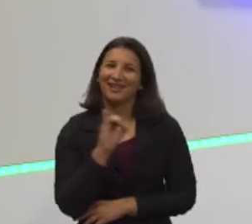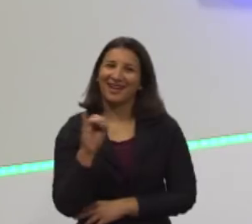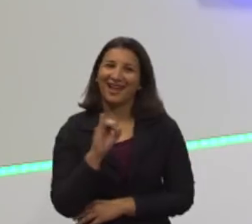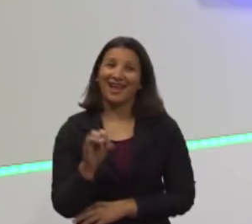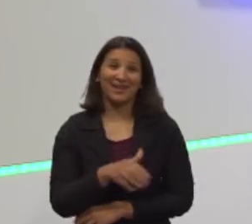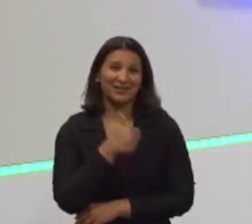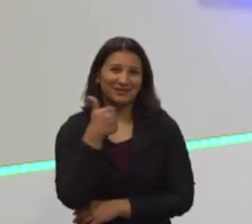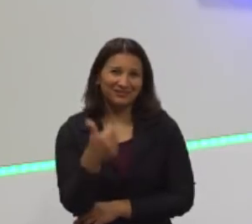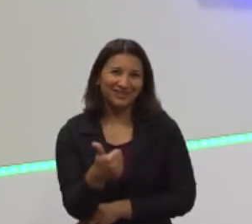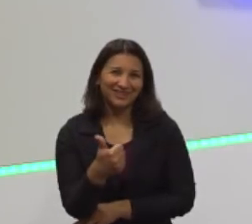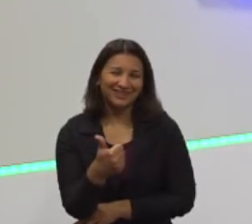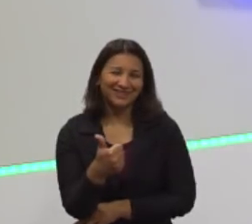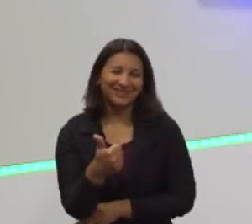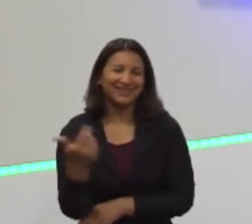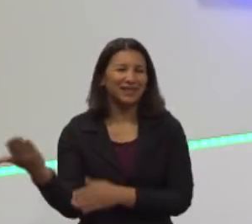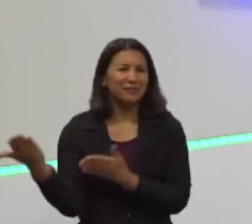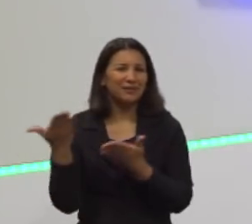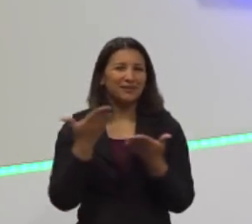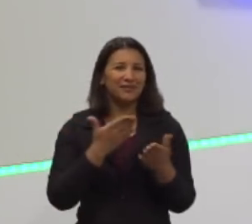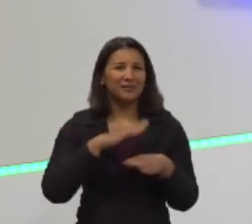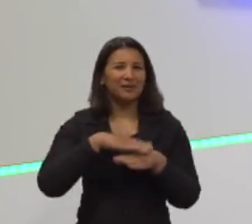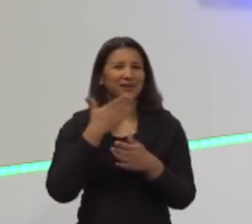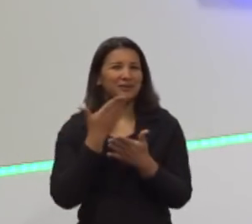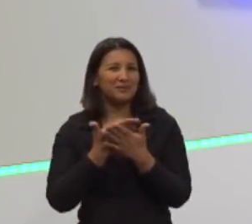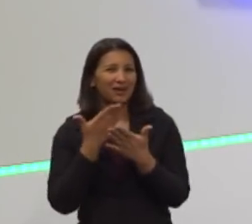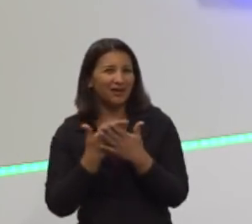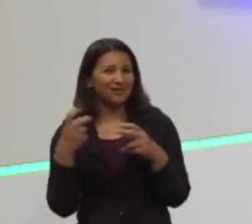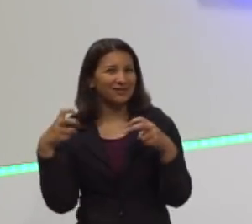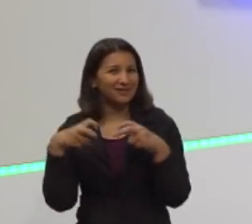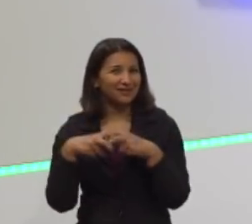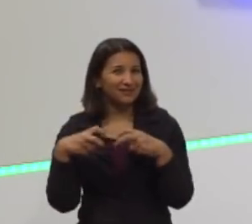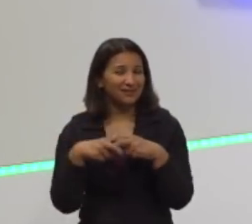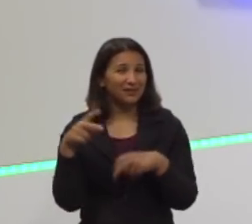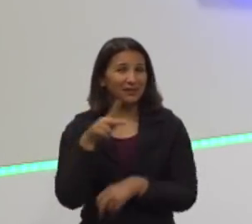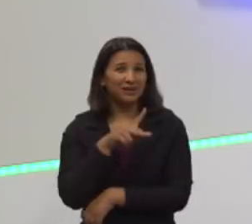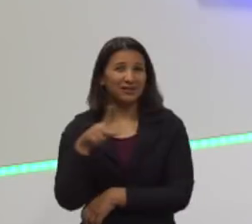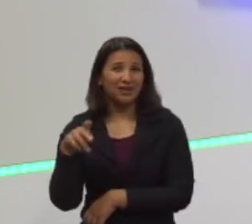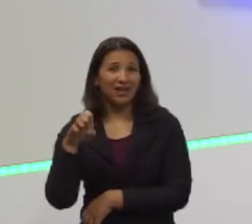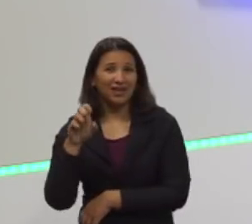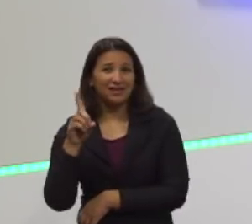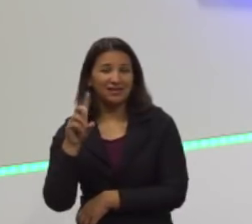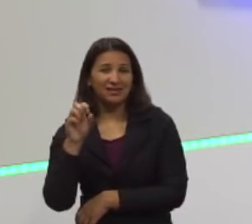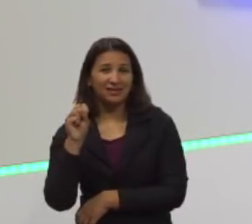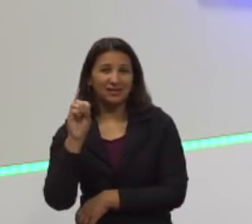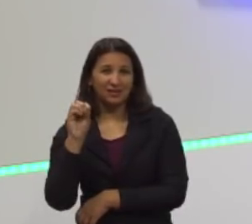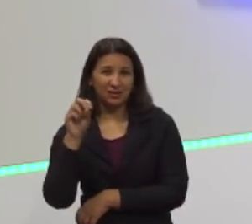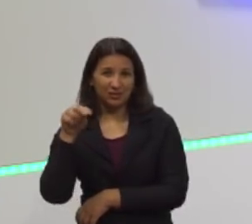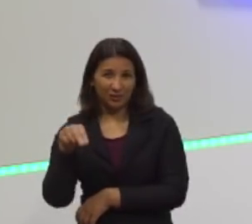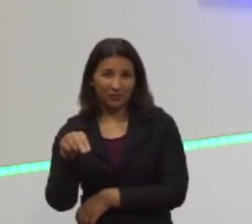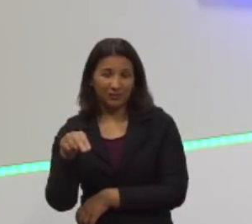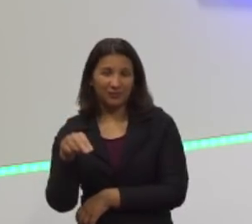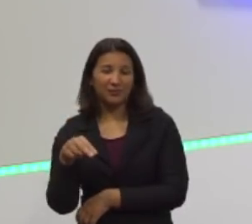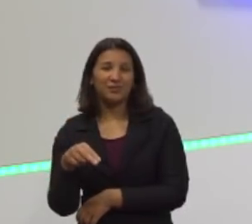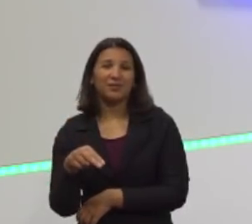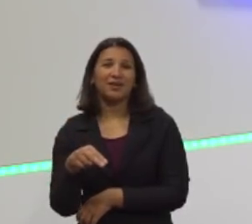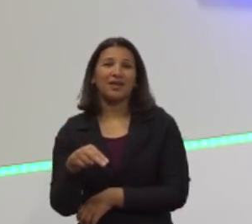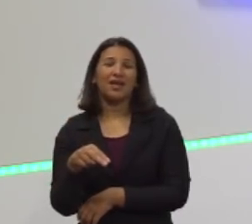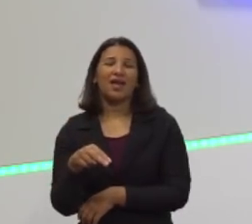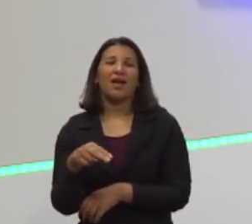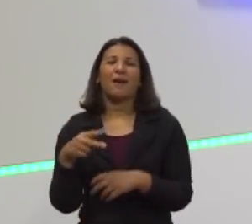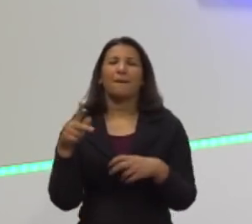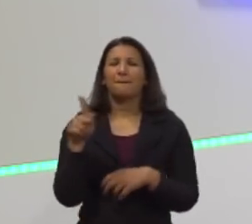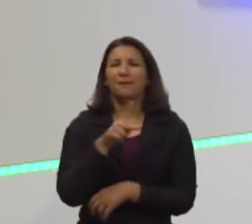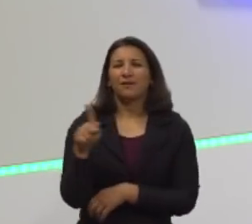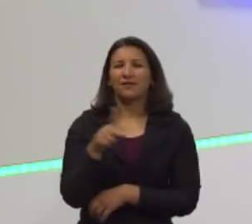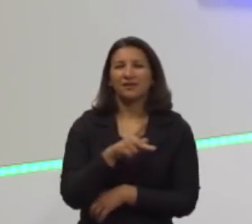tudo bem? Sejam bem-vindos a mais uma aulinha de física. Eu sou o professor Edson Fabrício, sou professor da